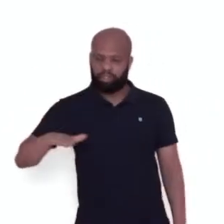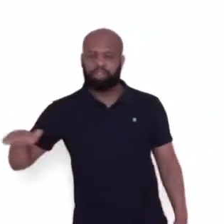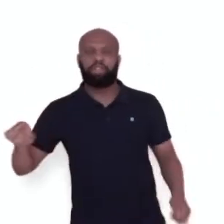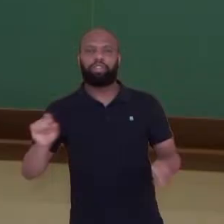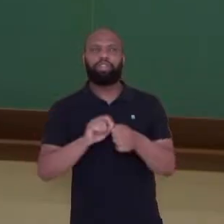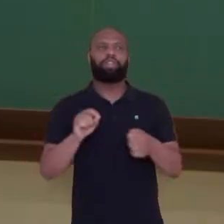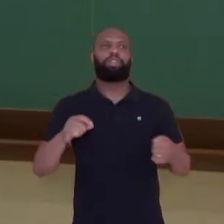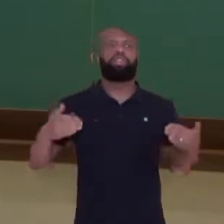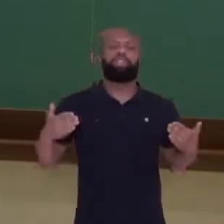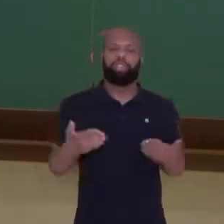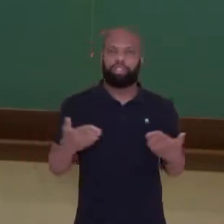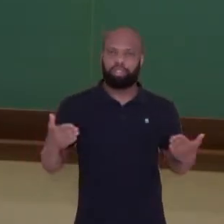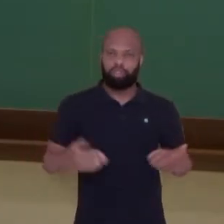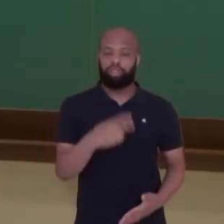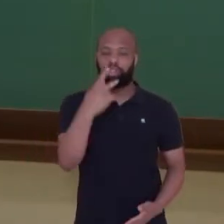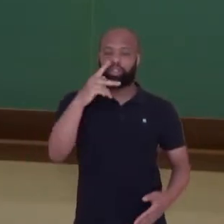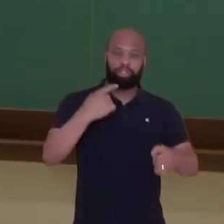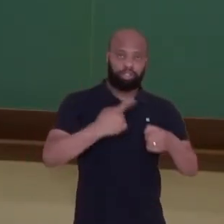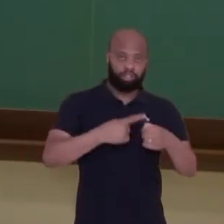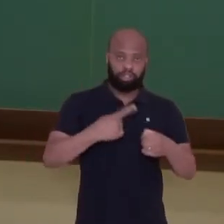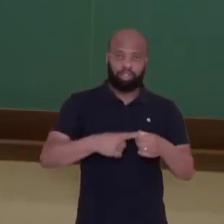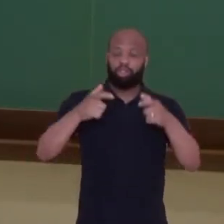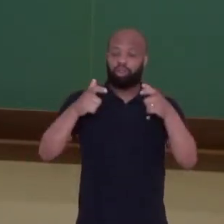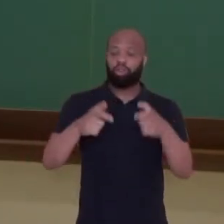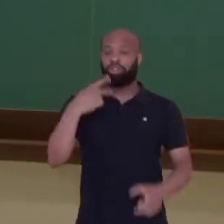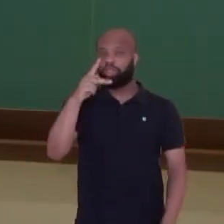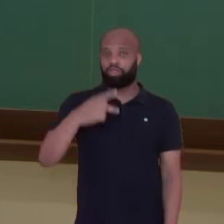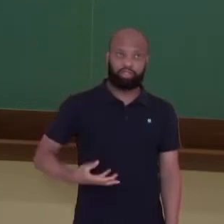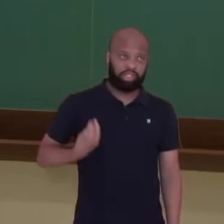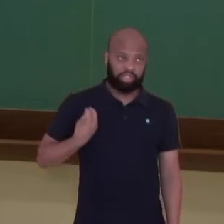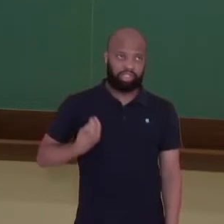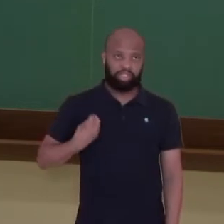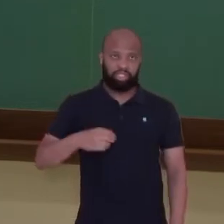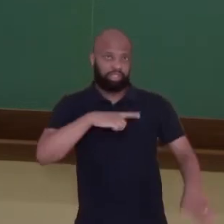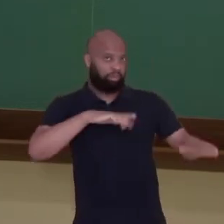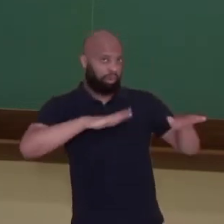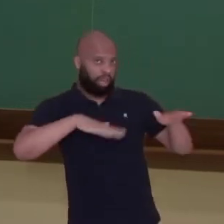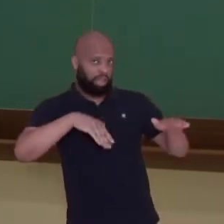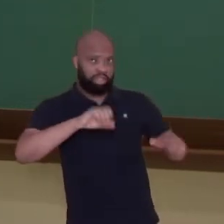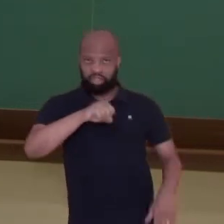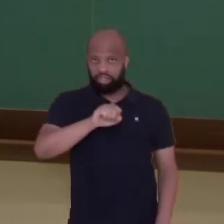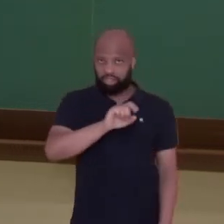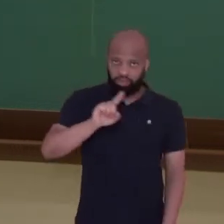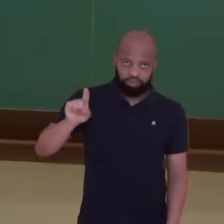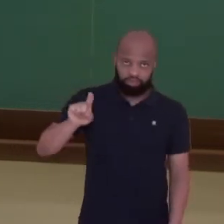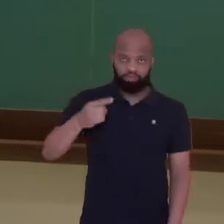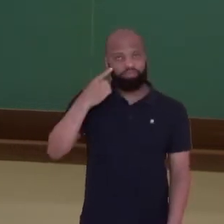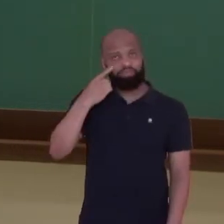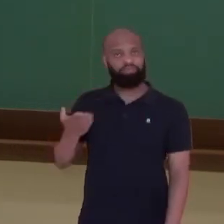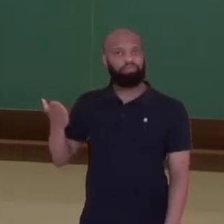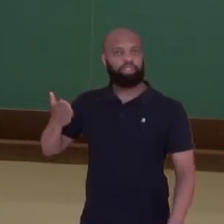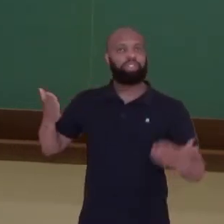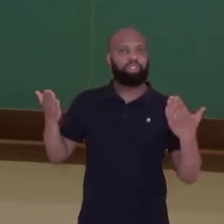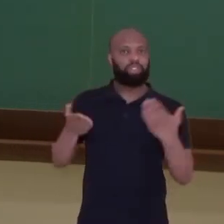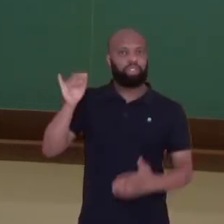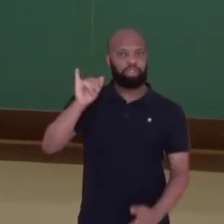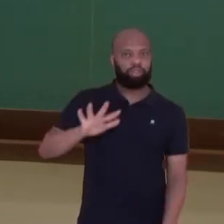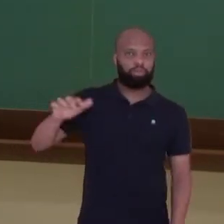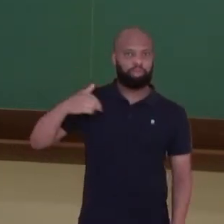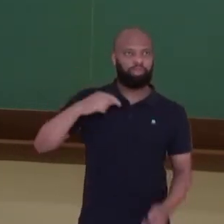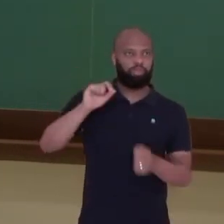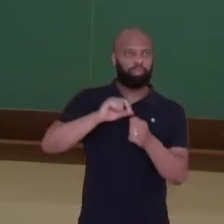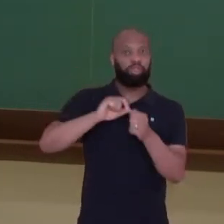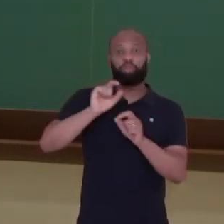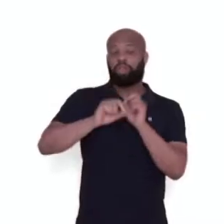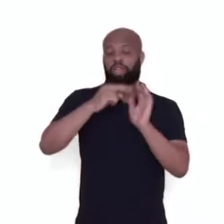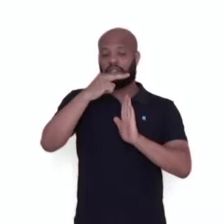fazendo. Na sua cidade, aonde você mora, tem praia? Não tem praia? Então repare bem na imagem enquanto eu faço a leitura